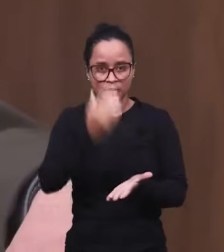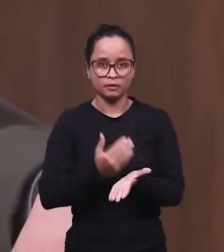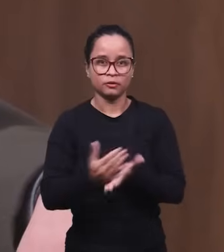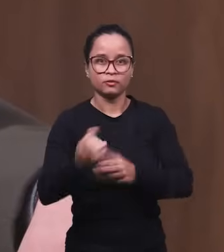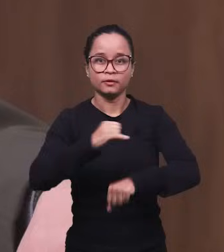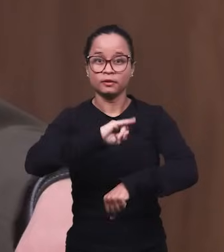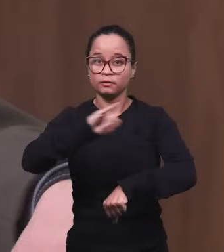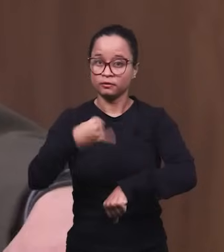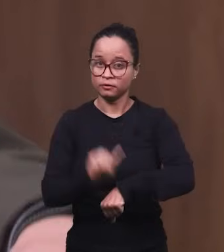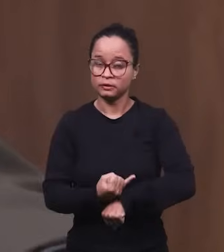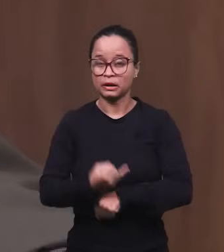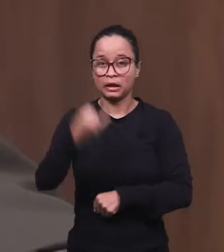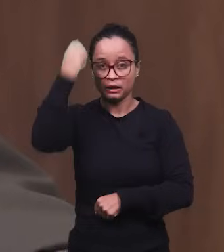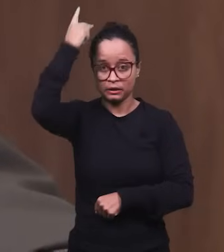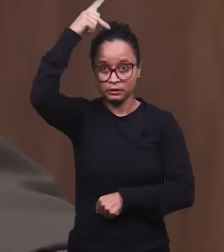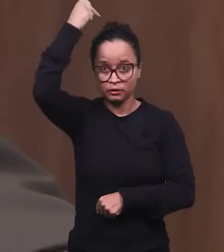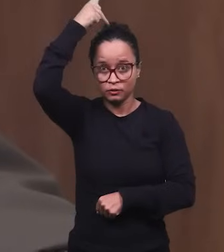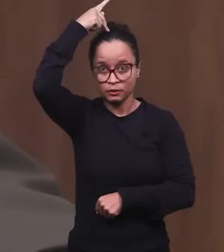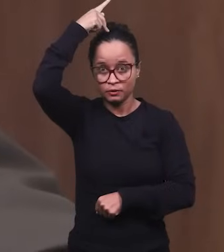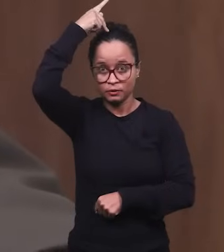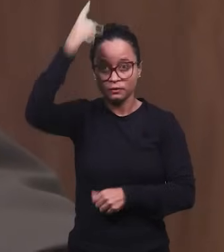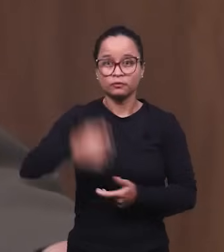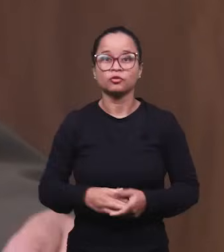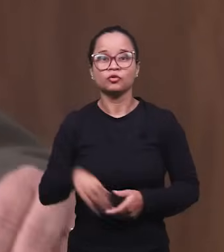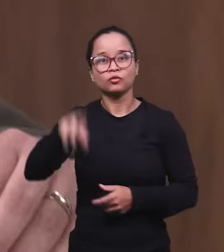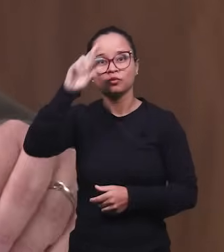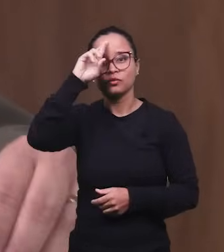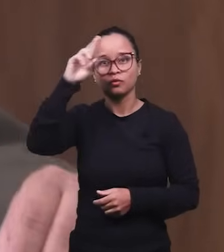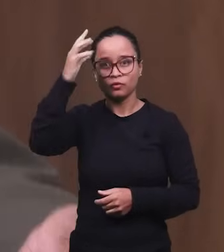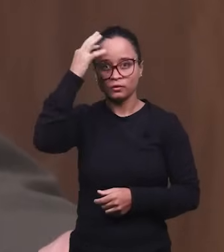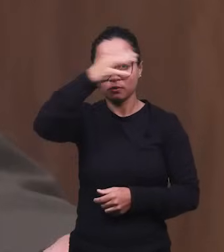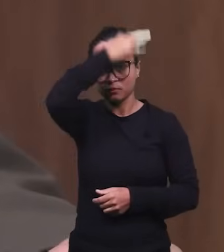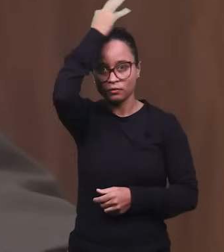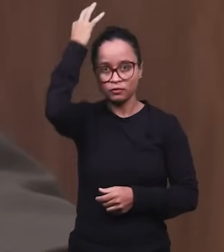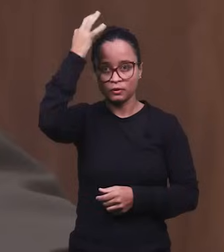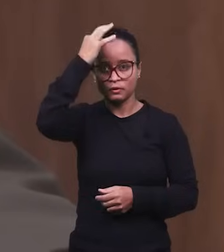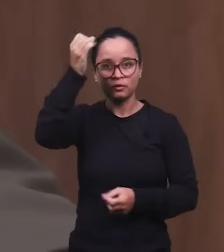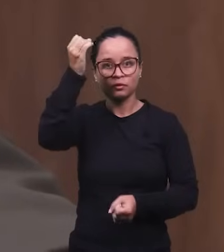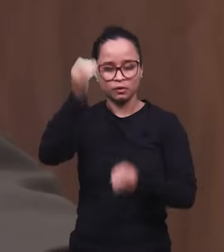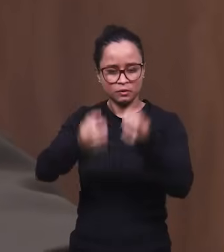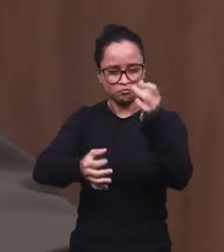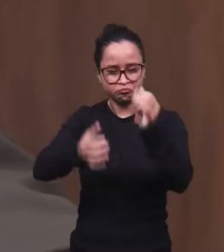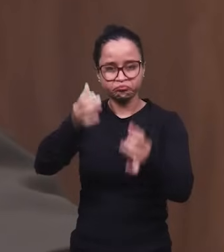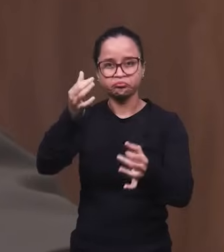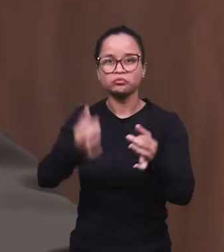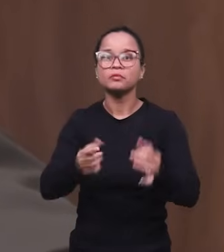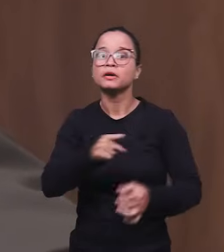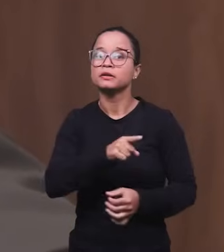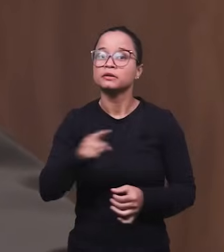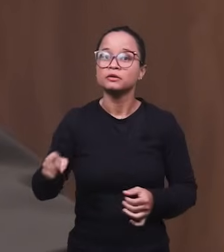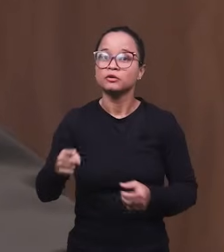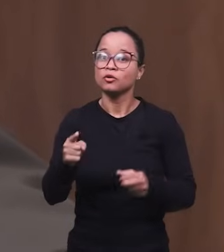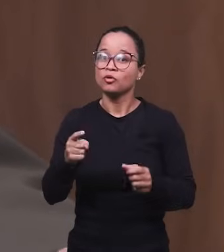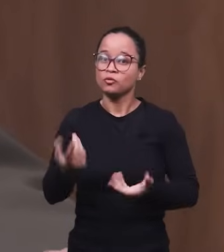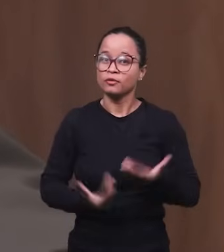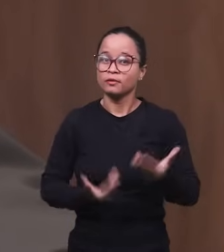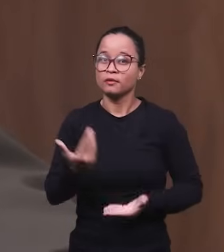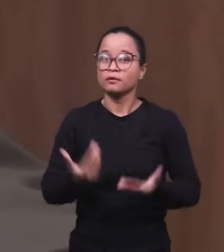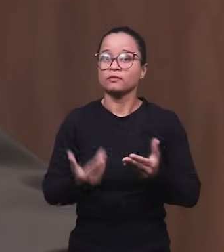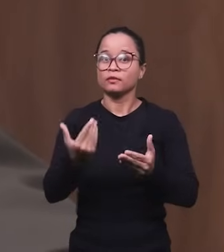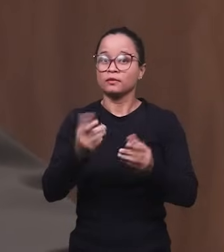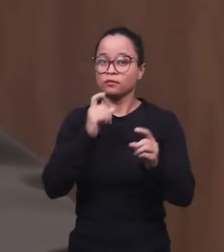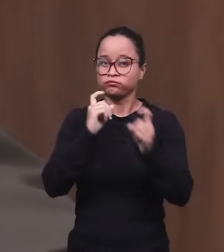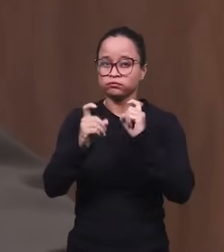em Jerusalém, ali no Pentecoste, quando o Senhor derrama do Espírito Santo sobre a igreja que ali estava reunida, e a partir